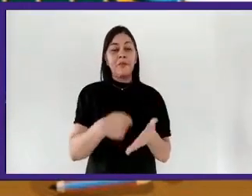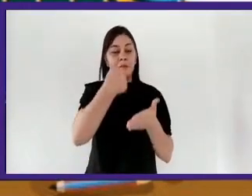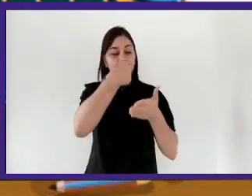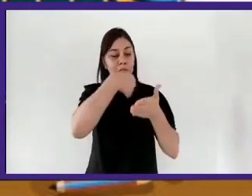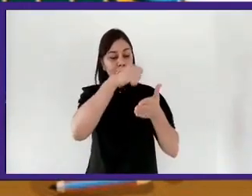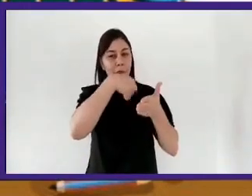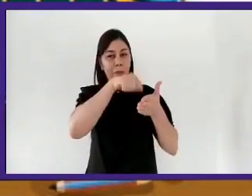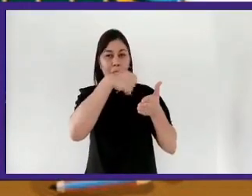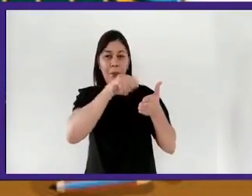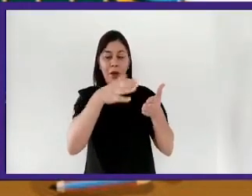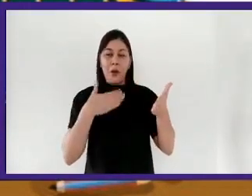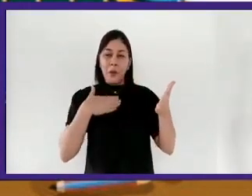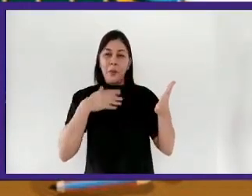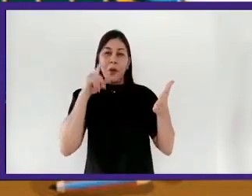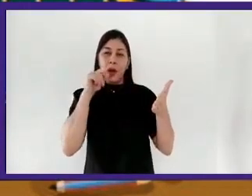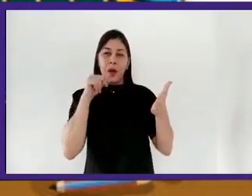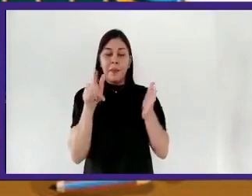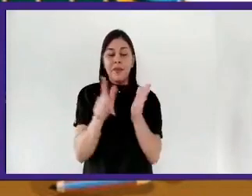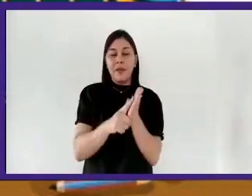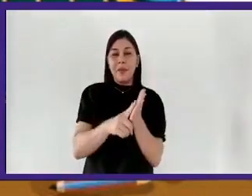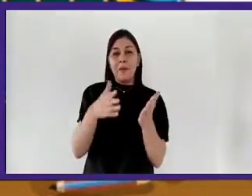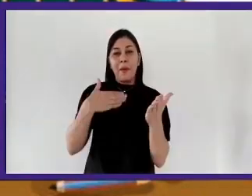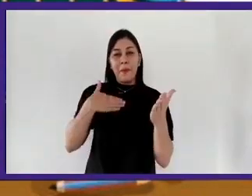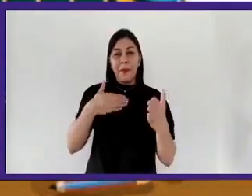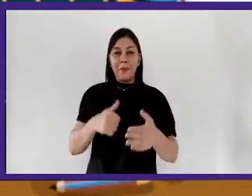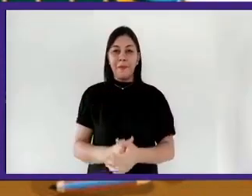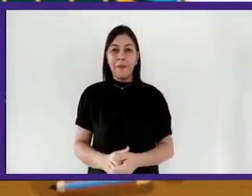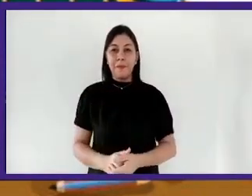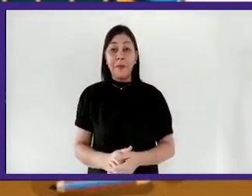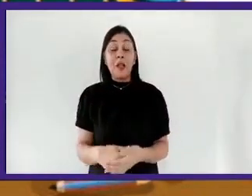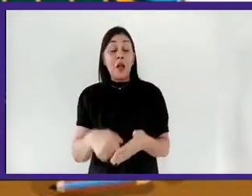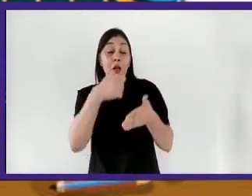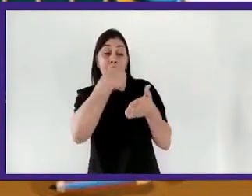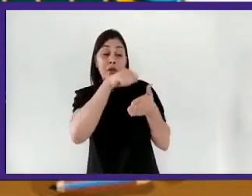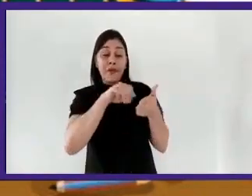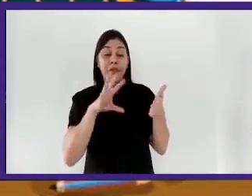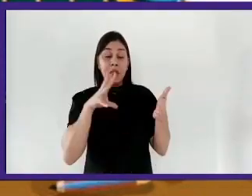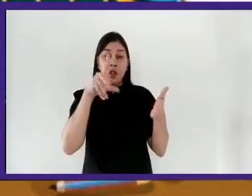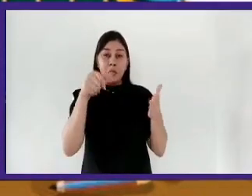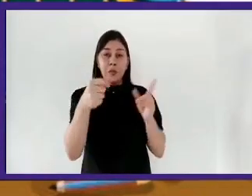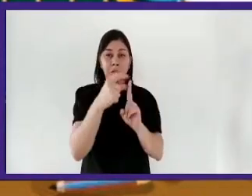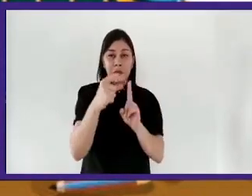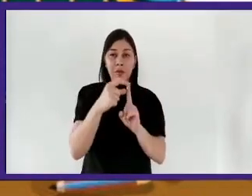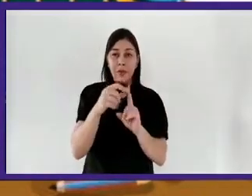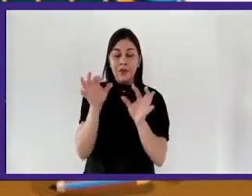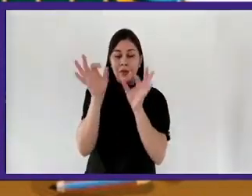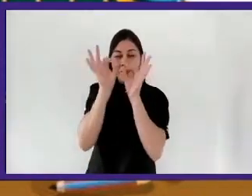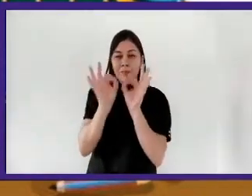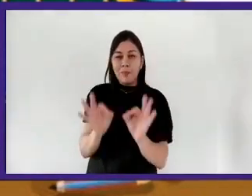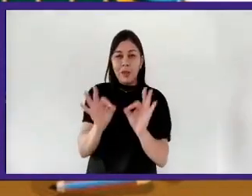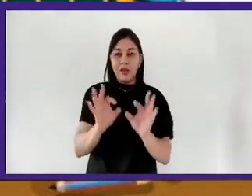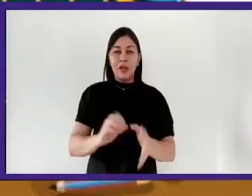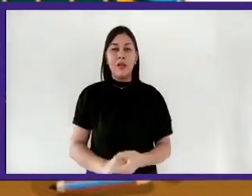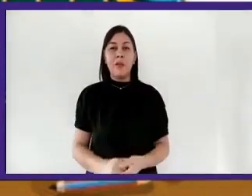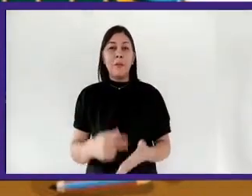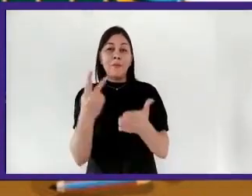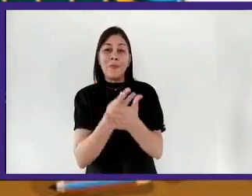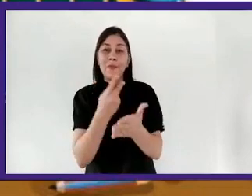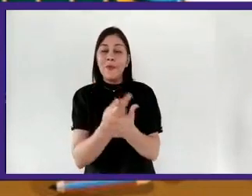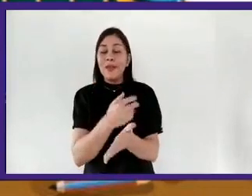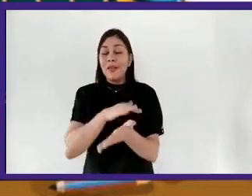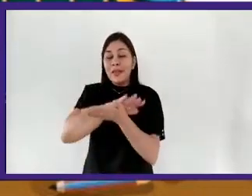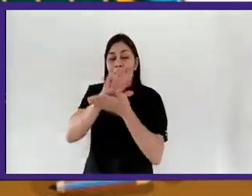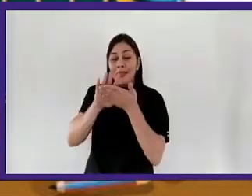escrevi com o meu lápis e o meu papel. Eu escrevi todas as palavras direitinho, tá certo? Não